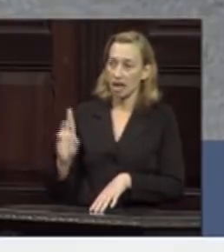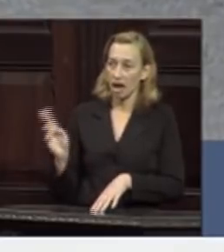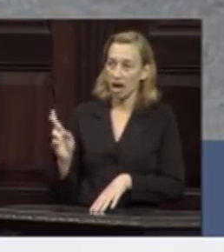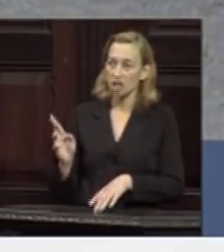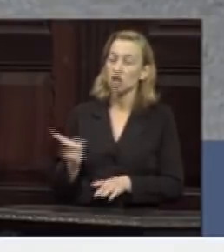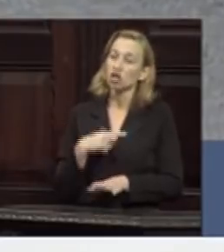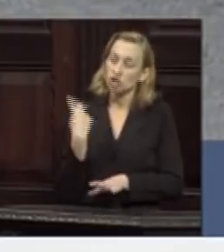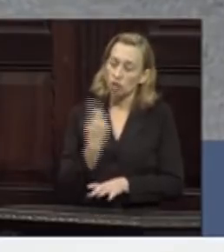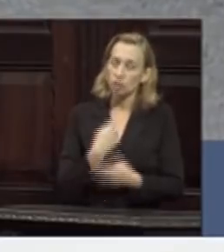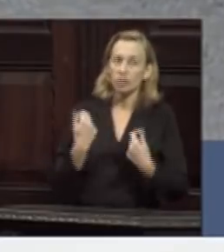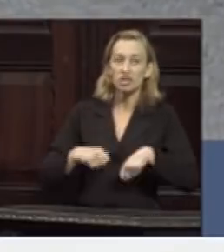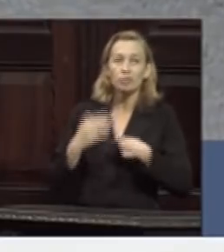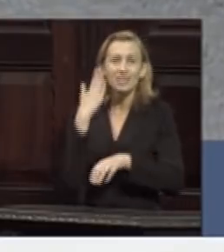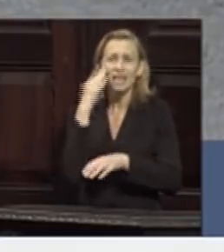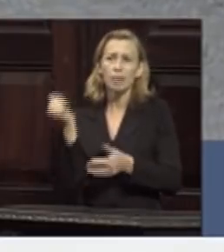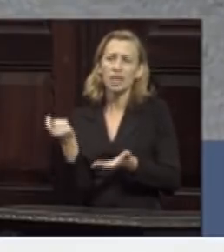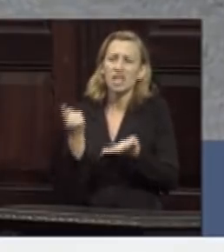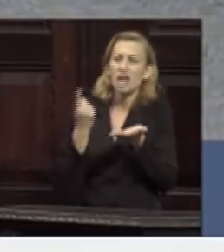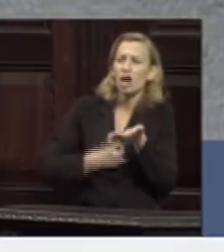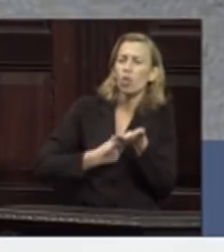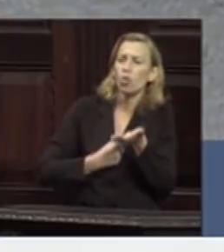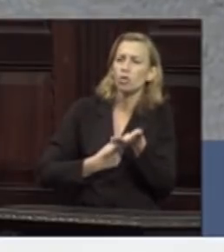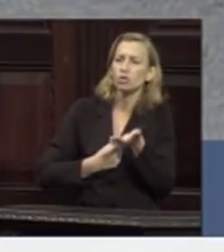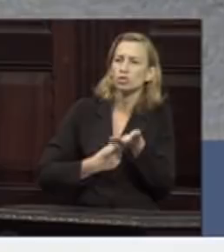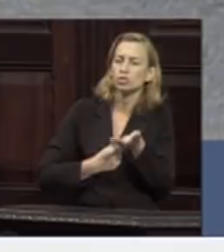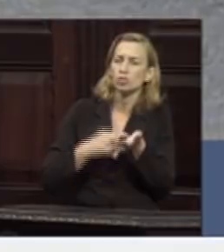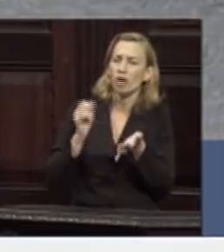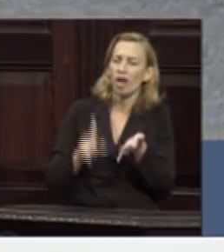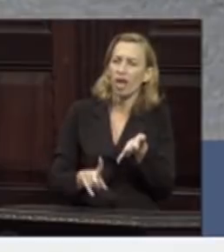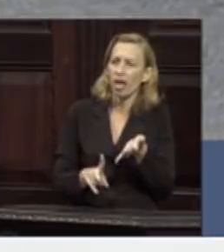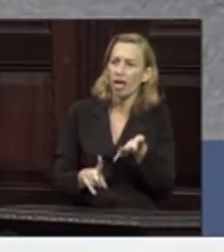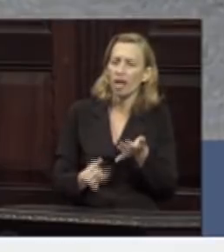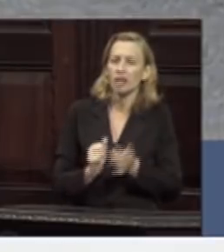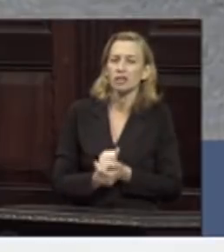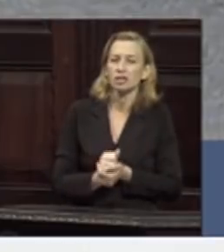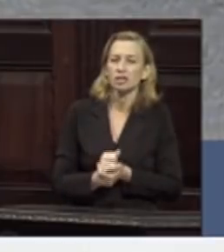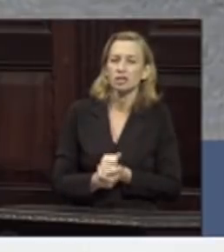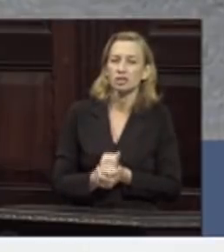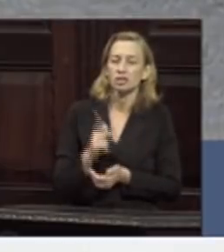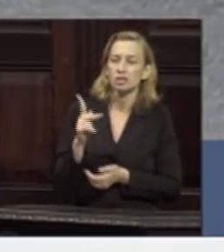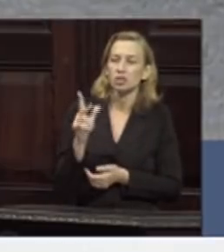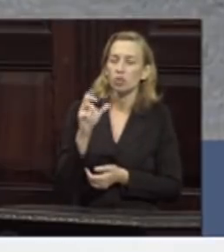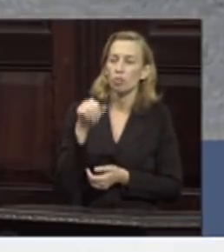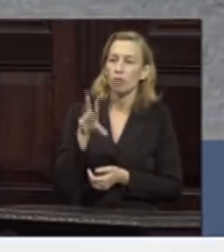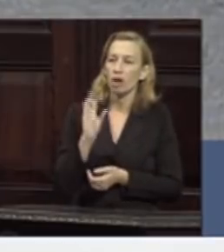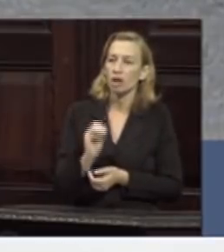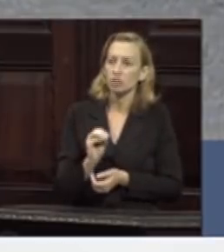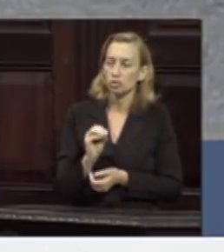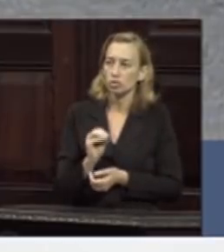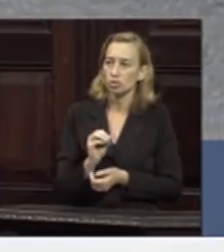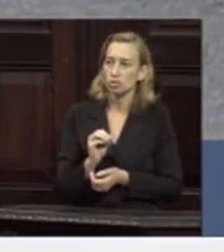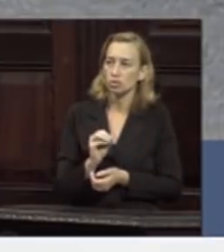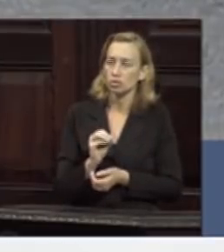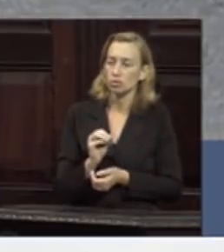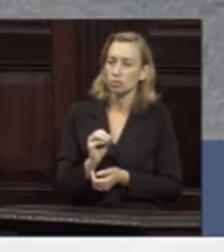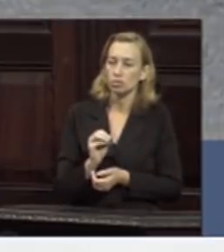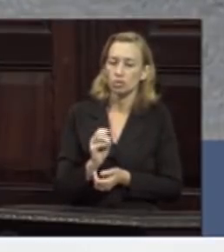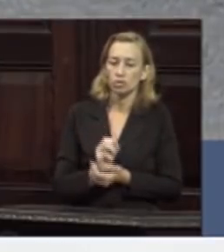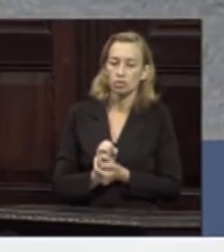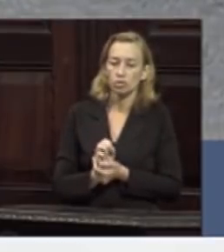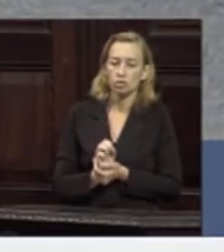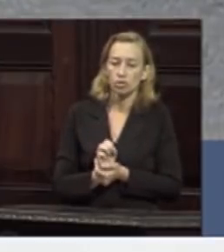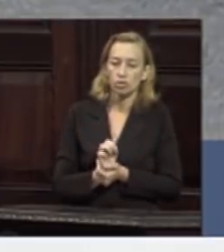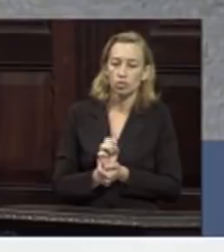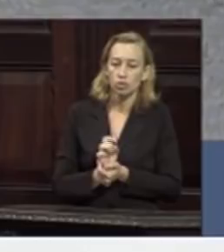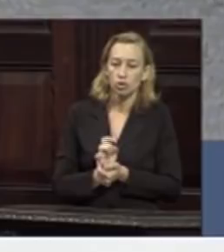saber que acordo é esse. Se for um plano bom para a categoria, se for um